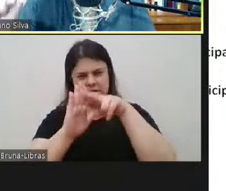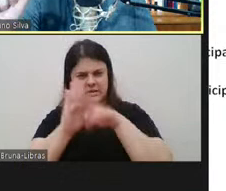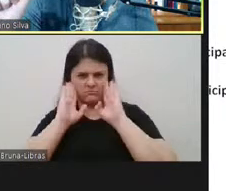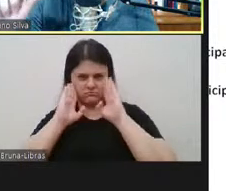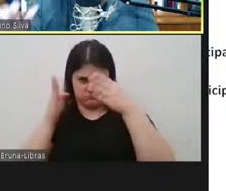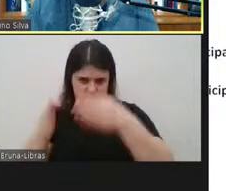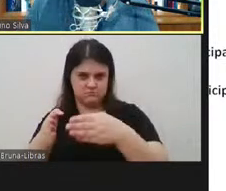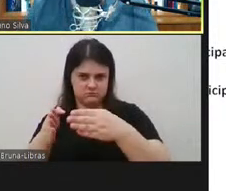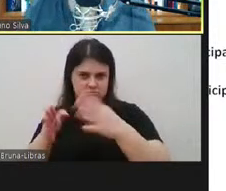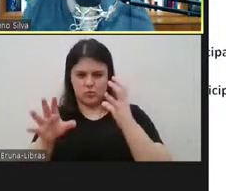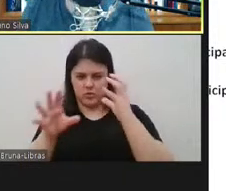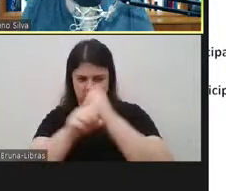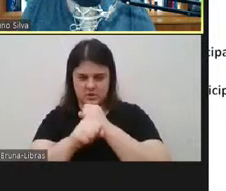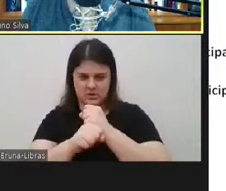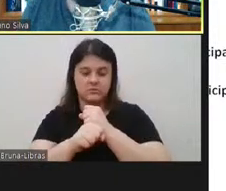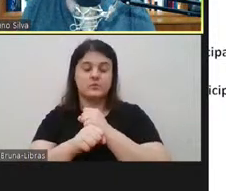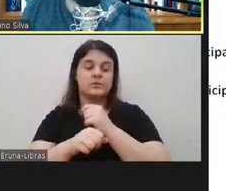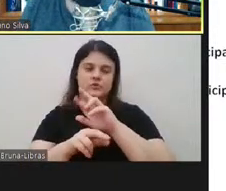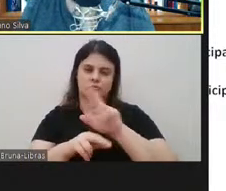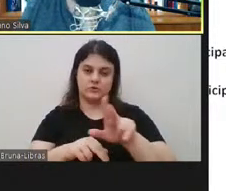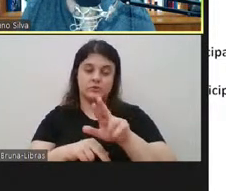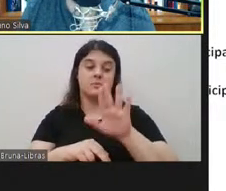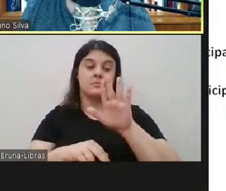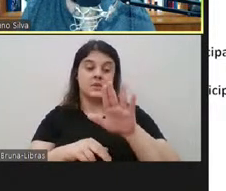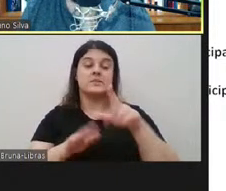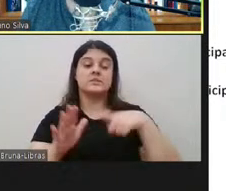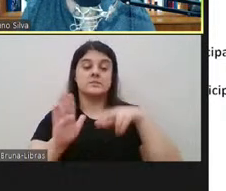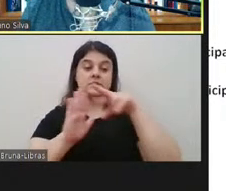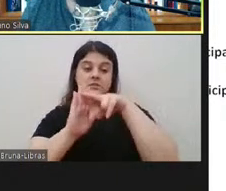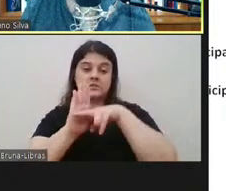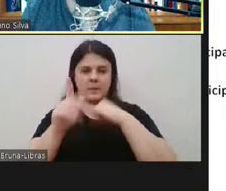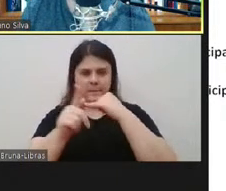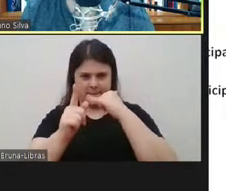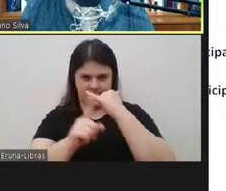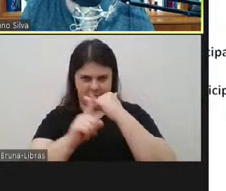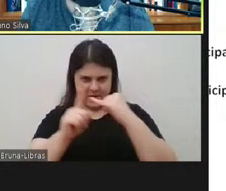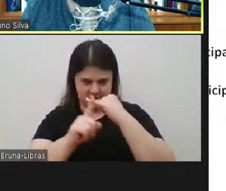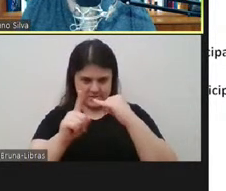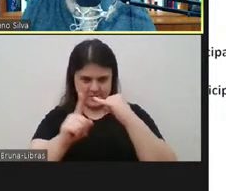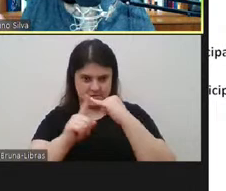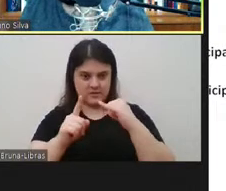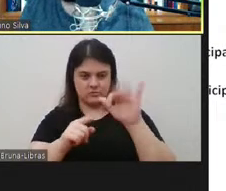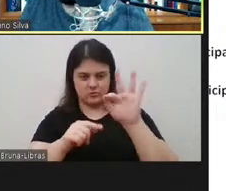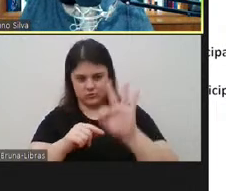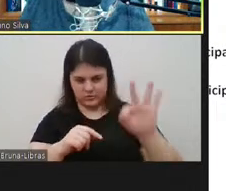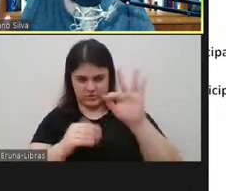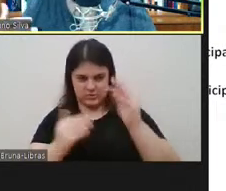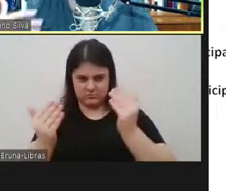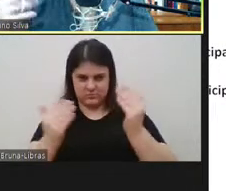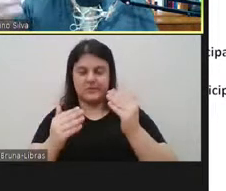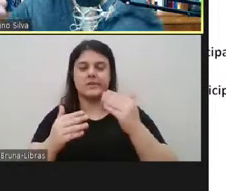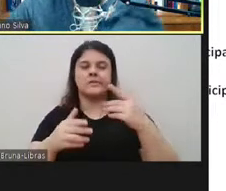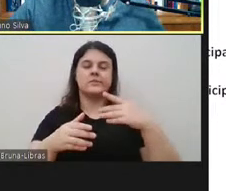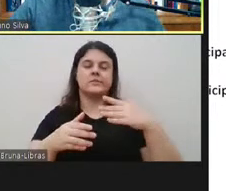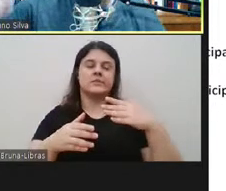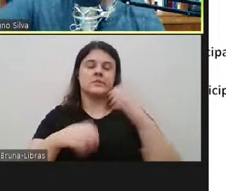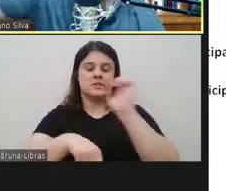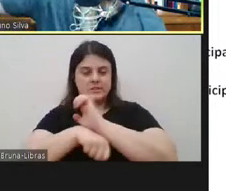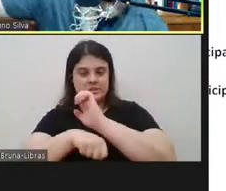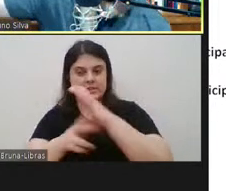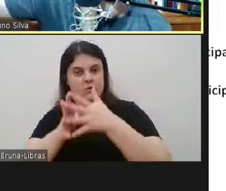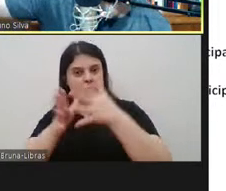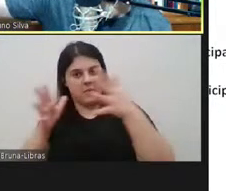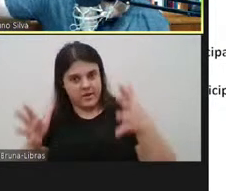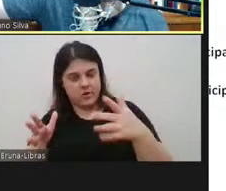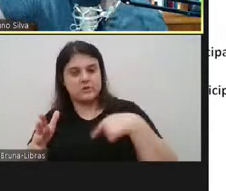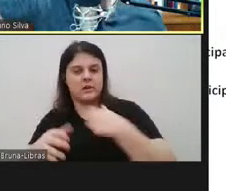específica ali o cálculo seja um pouco mais chatinho mais uma regra uma regra parecida com essas nível Federal cidades maior estados-maiores